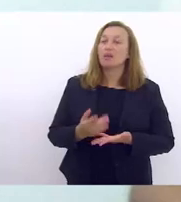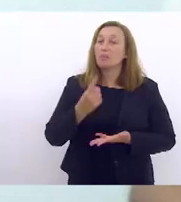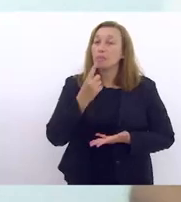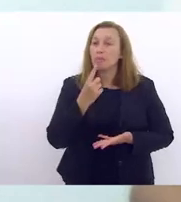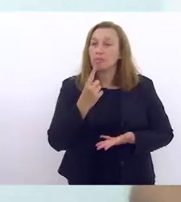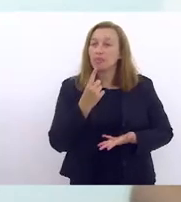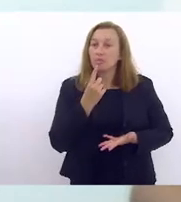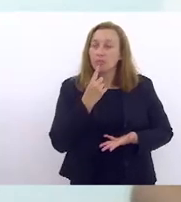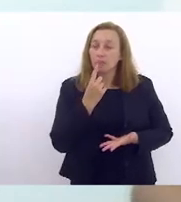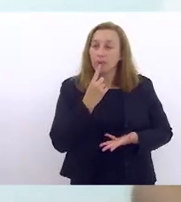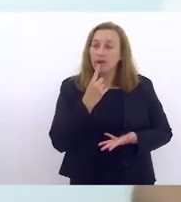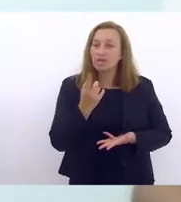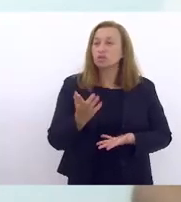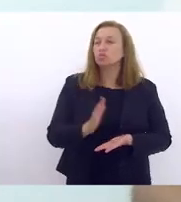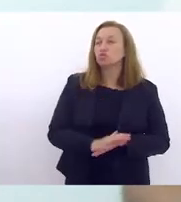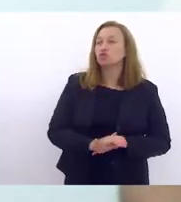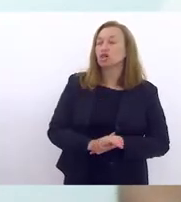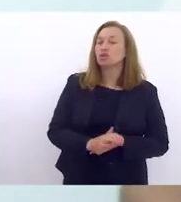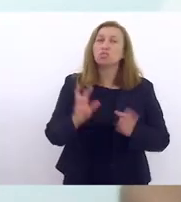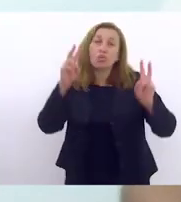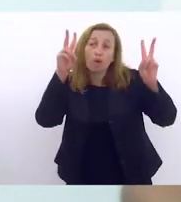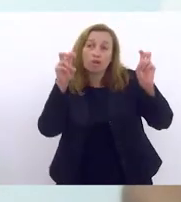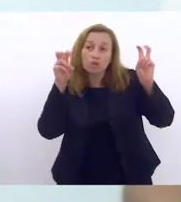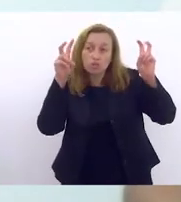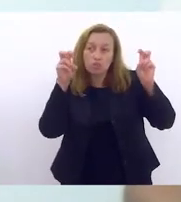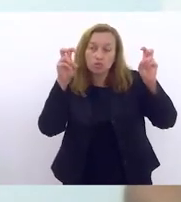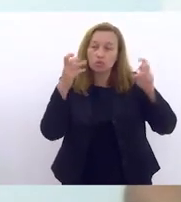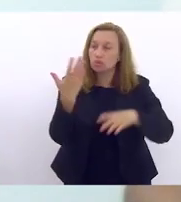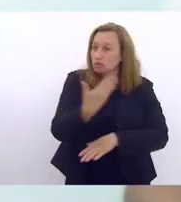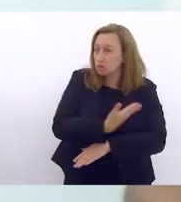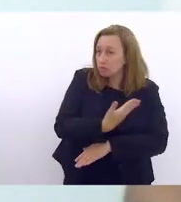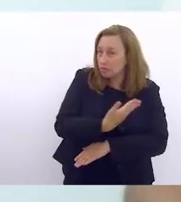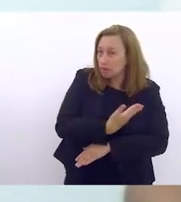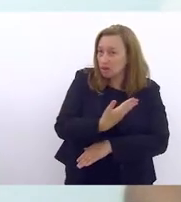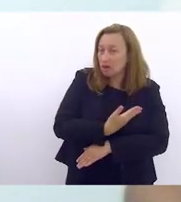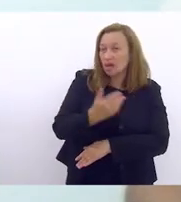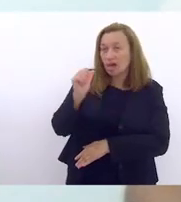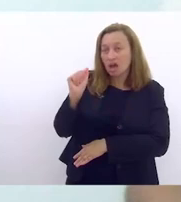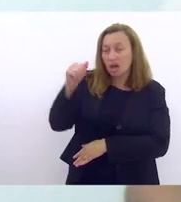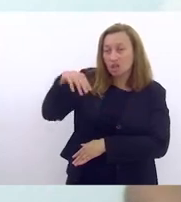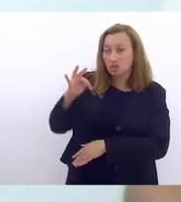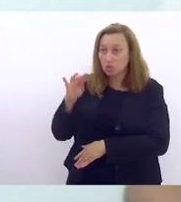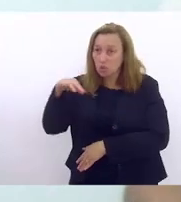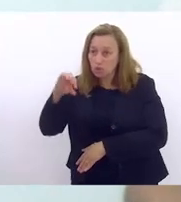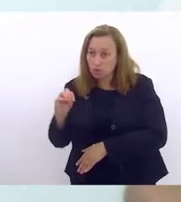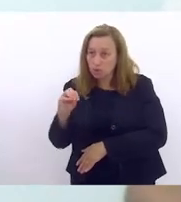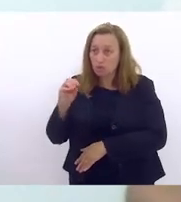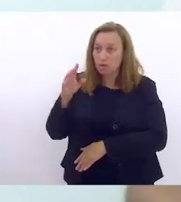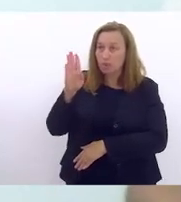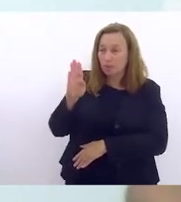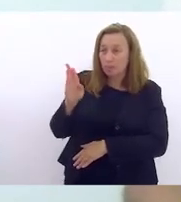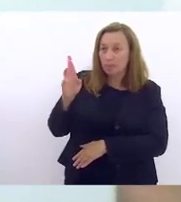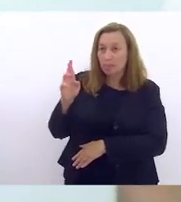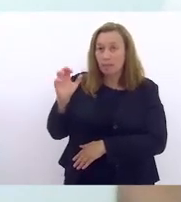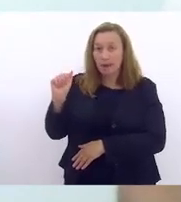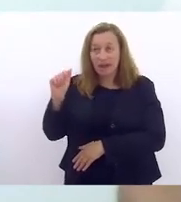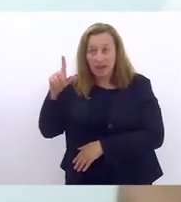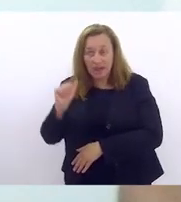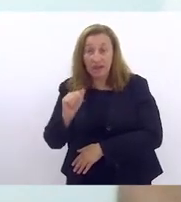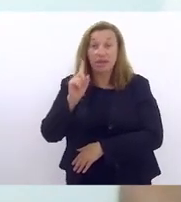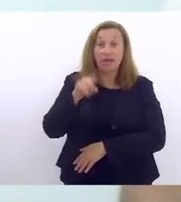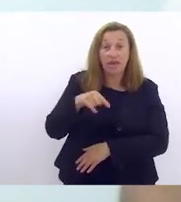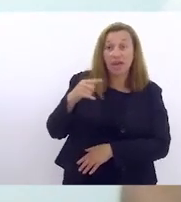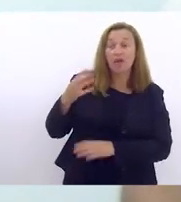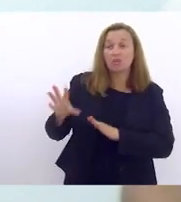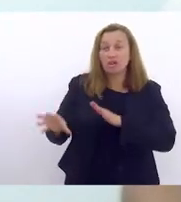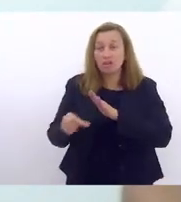perto da... questão do nosso companheiro Antônio Braga, que está aqui, que é uma emenda